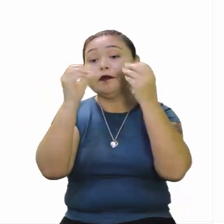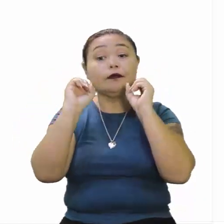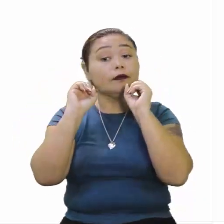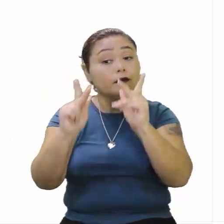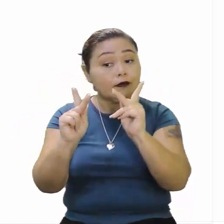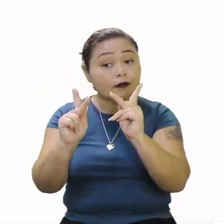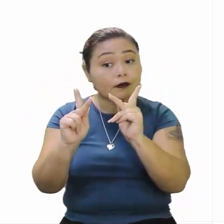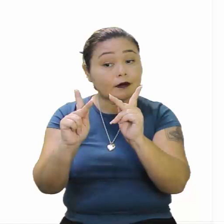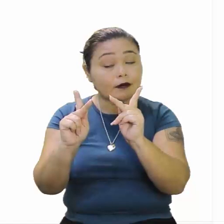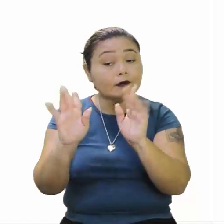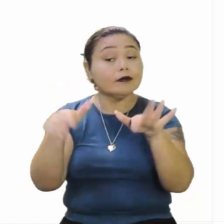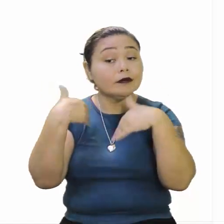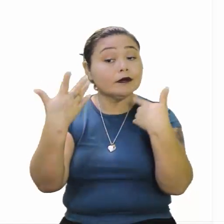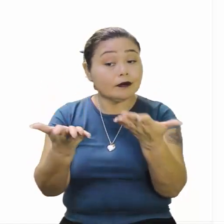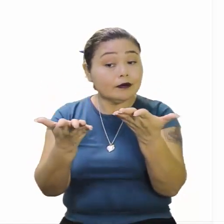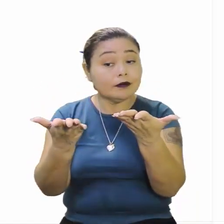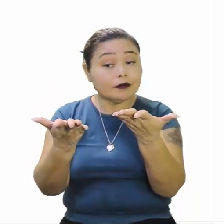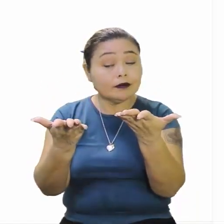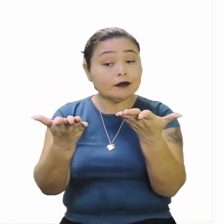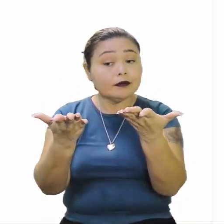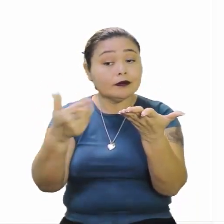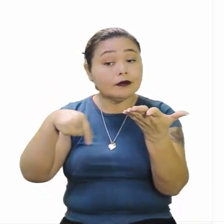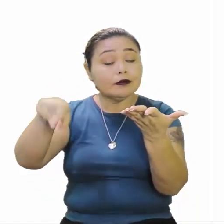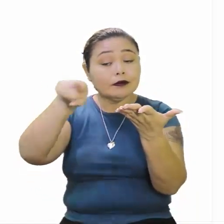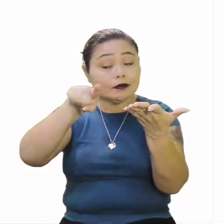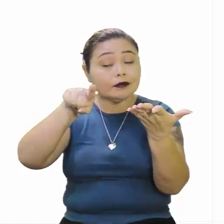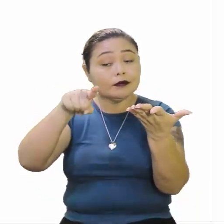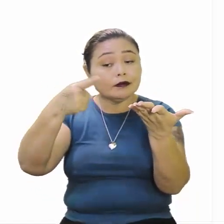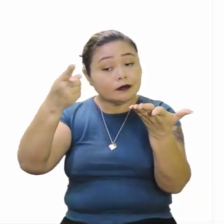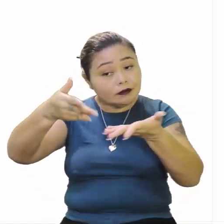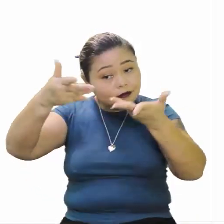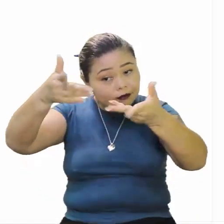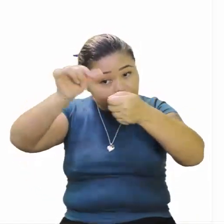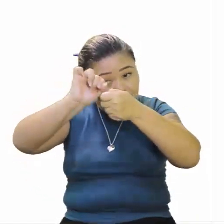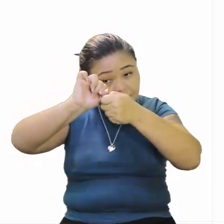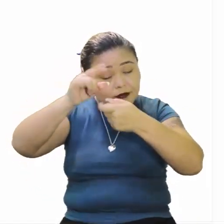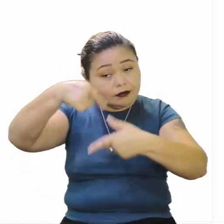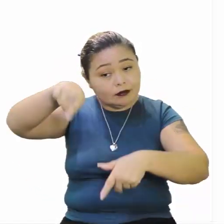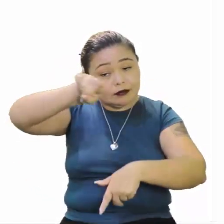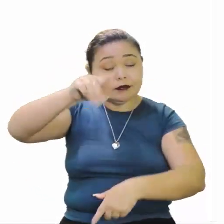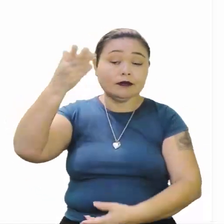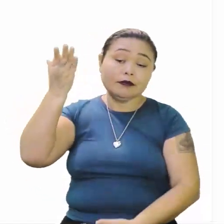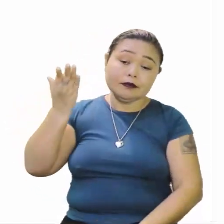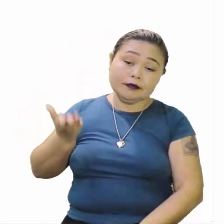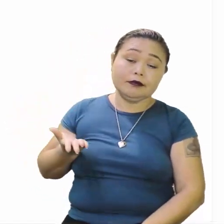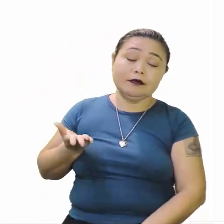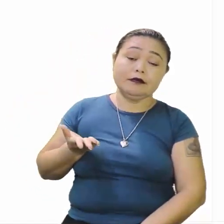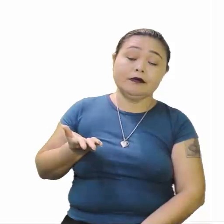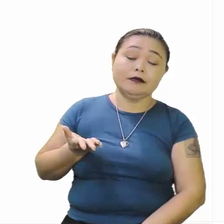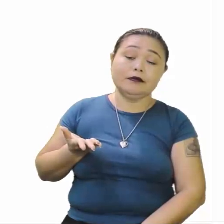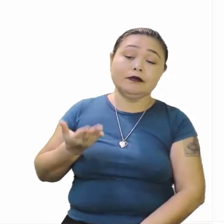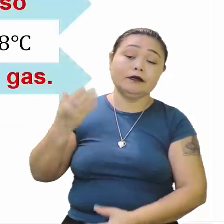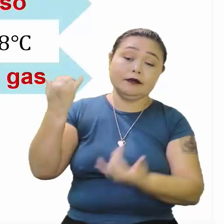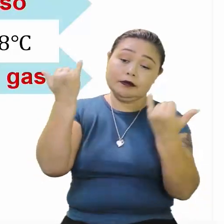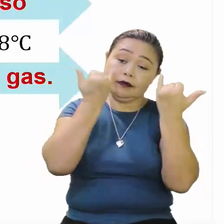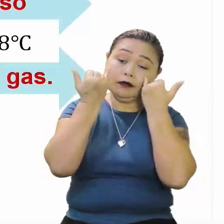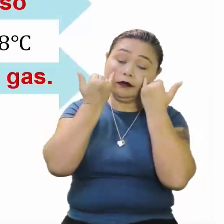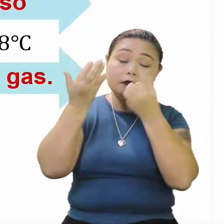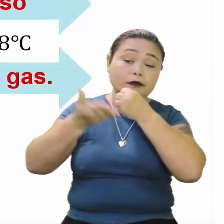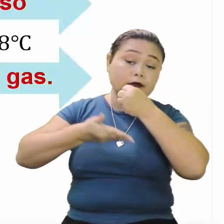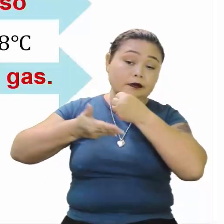meus caros alunos? Então, só para enaltecer vocês sobre essas informações